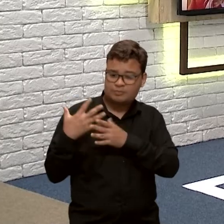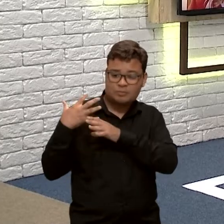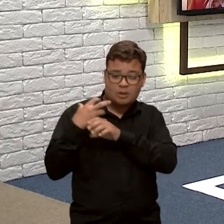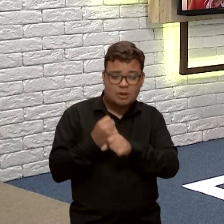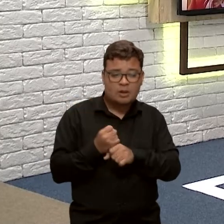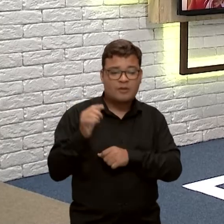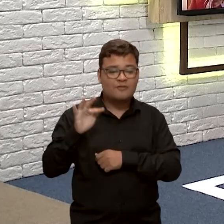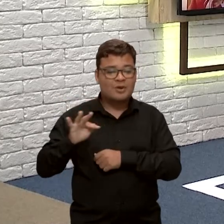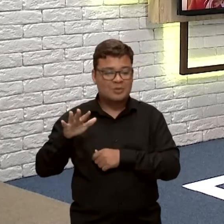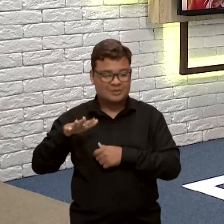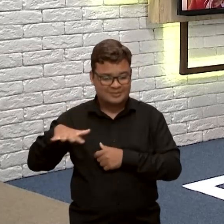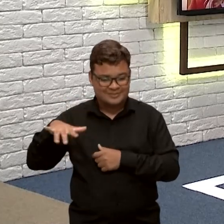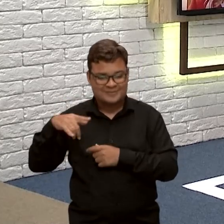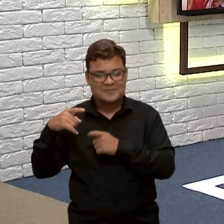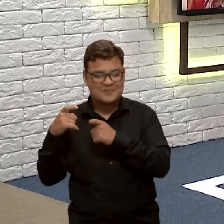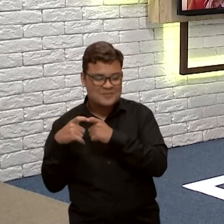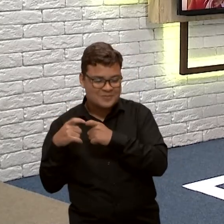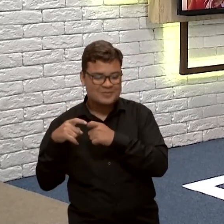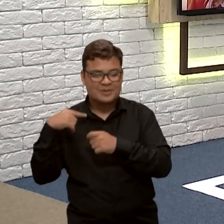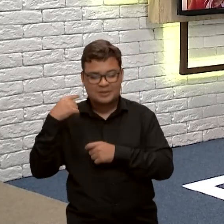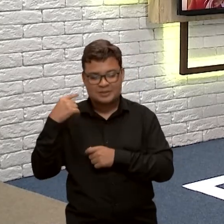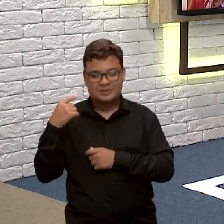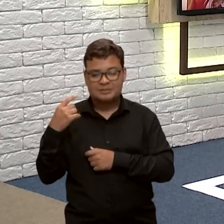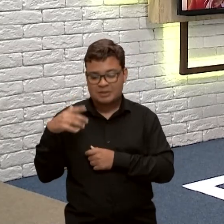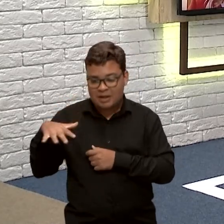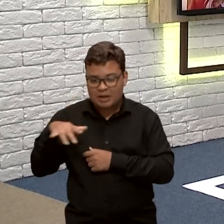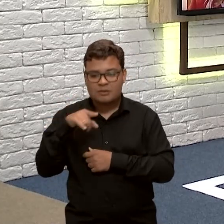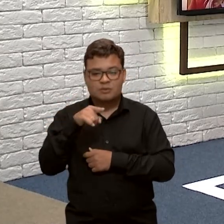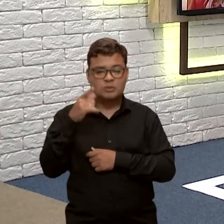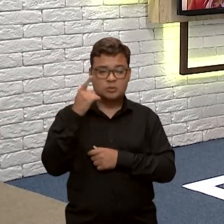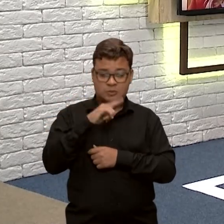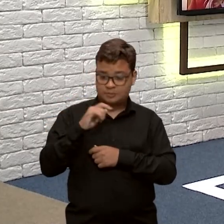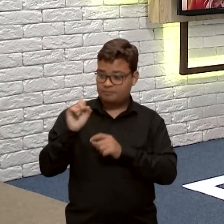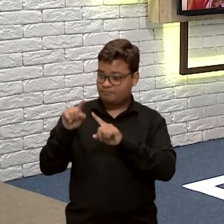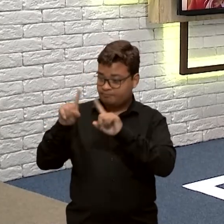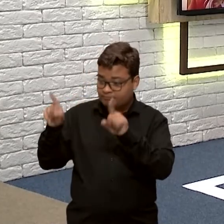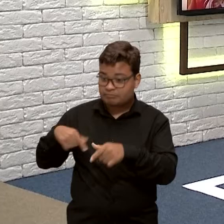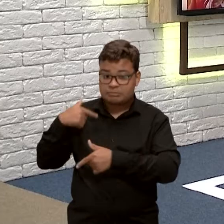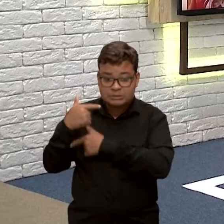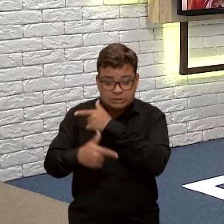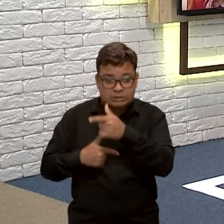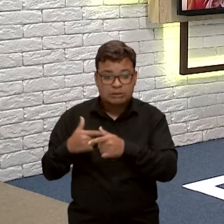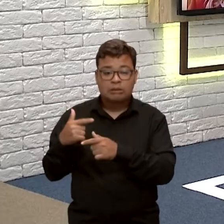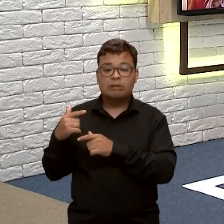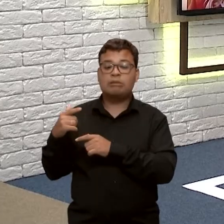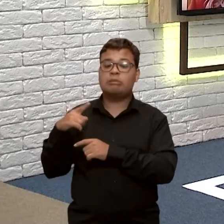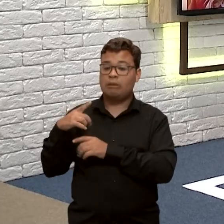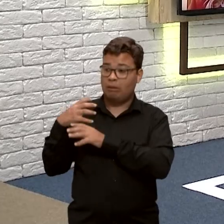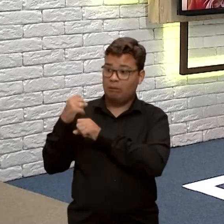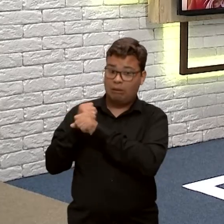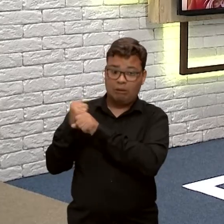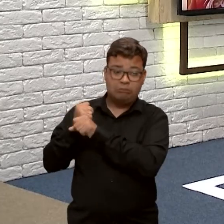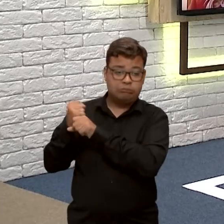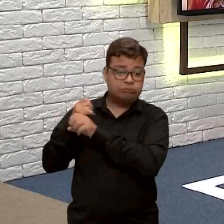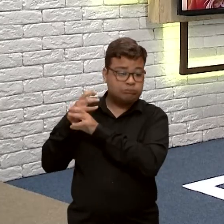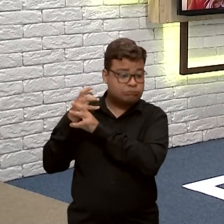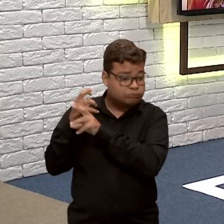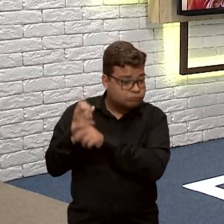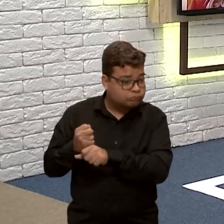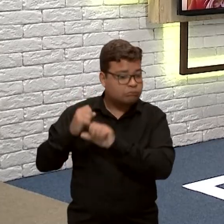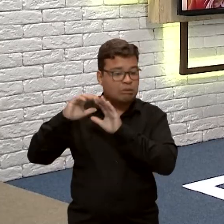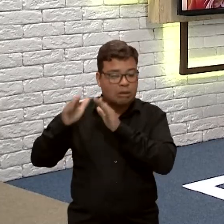Faculdade de Medicina, né? Como que você se tornou servidora. Você disse aí que são várias décadas, né, dedicadas ao trabalho como